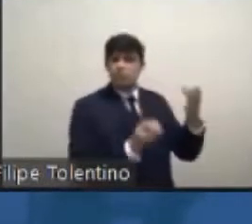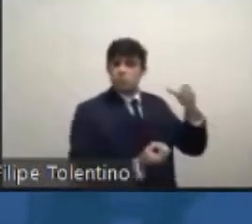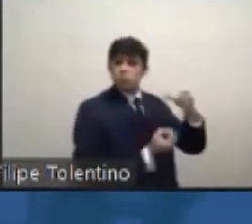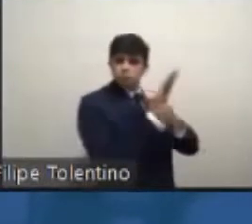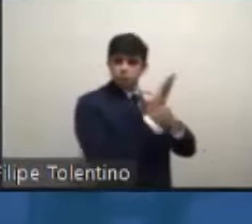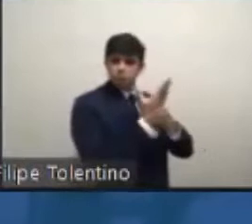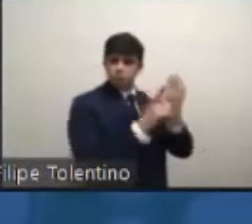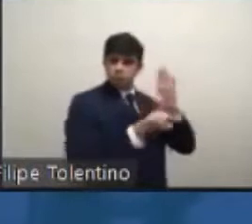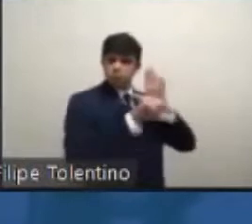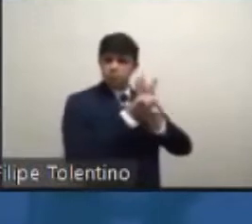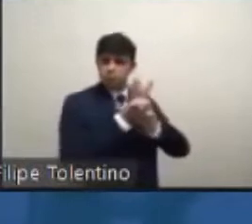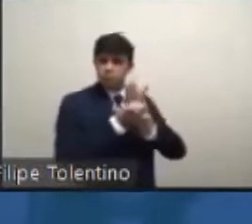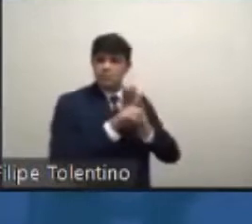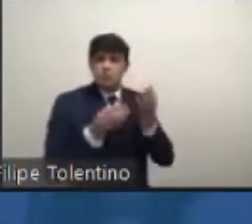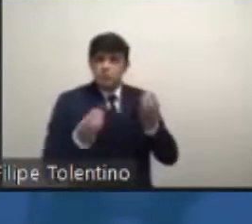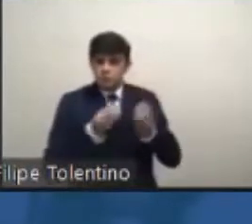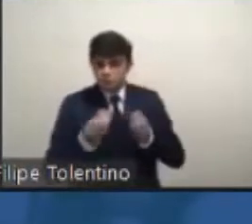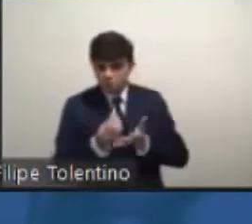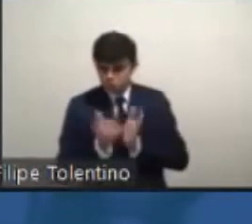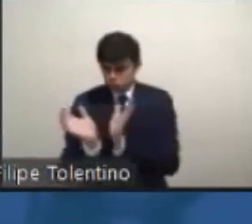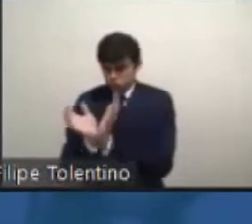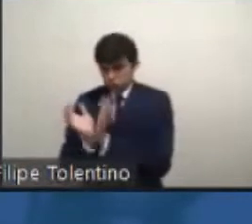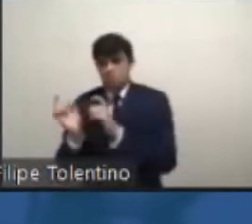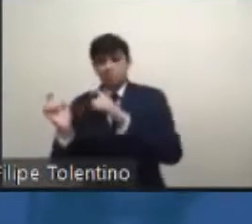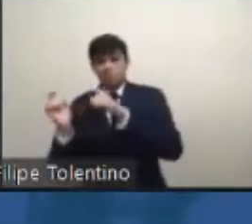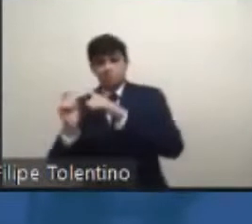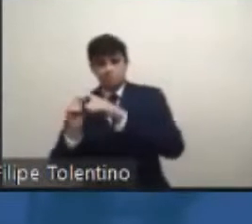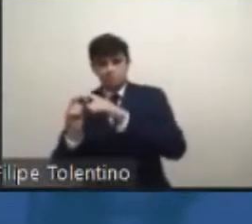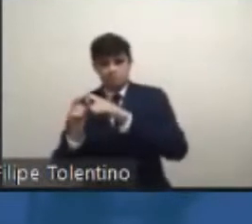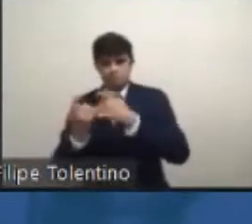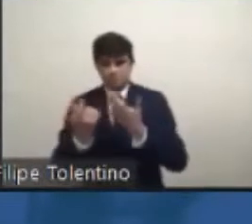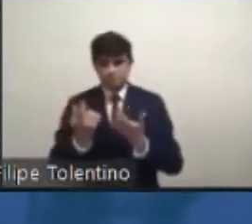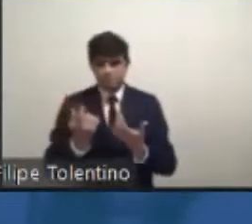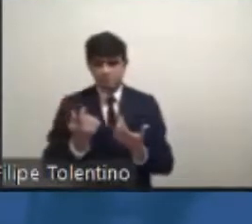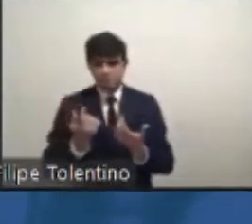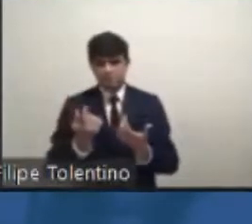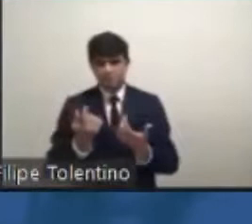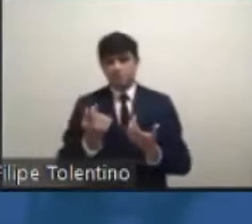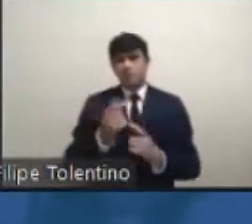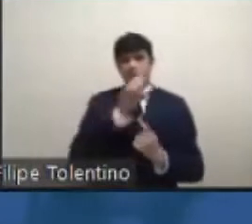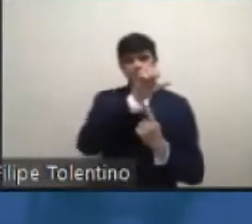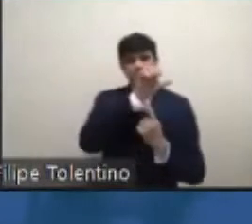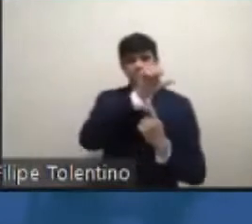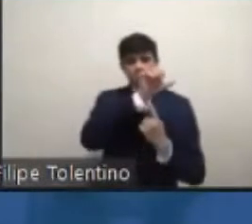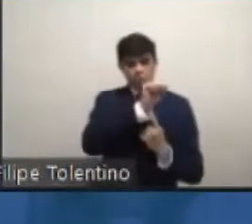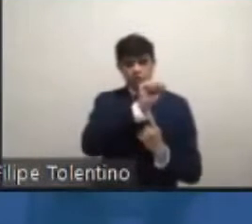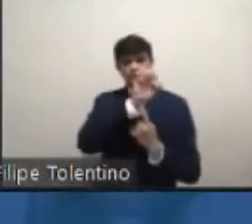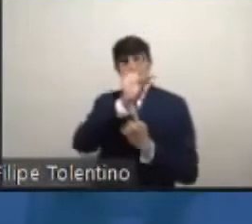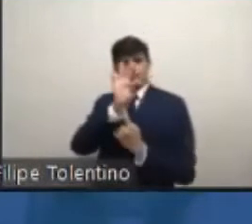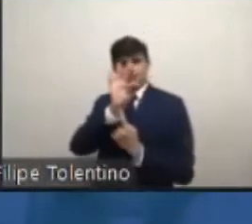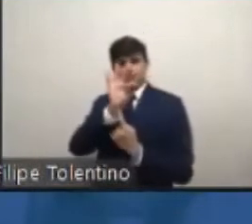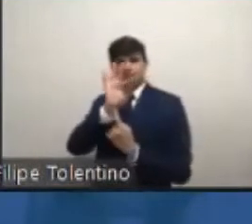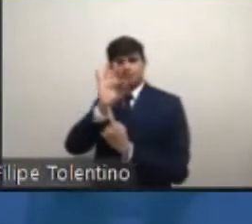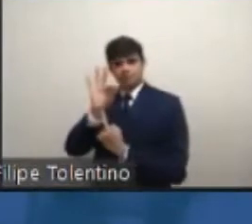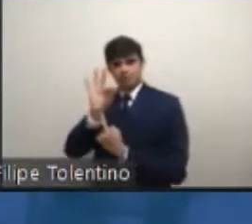Arguição de Descumprimento de Preceito Fundamental, onde o Supremo Tribunal Federal seria instado a se expressar para dizer